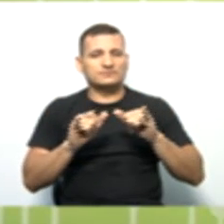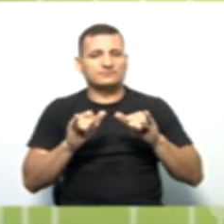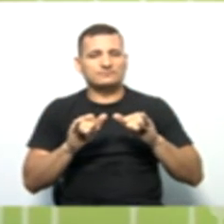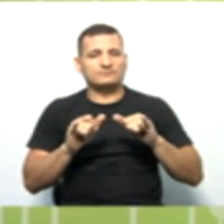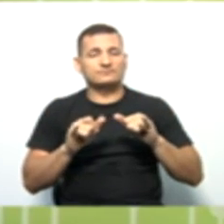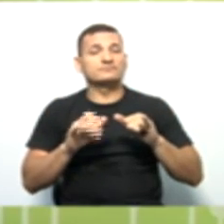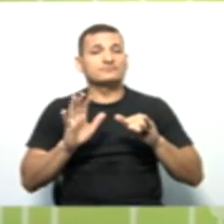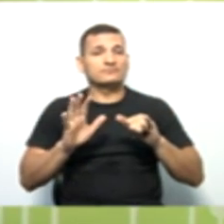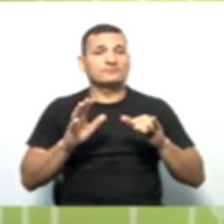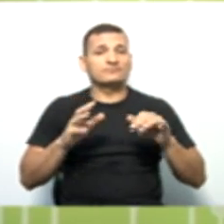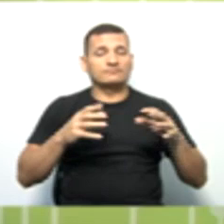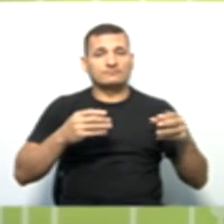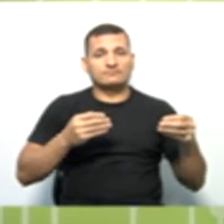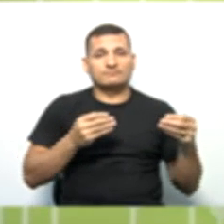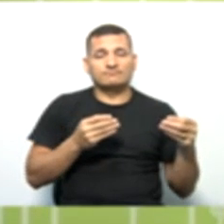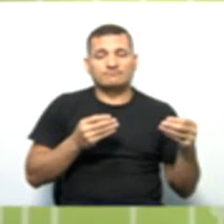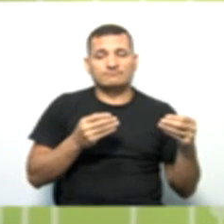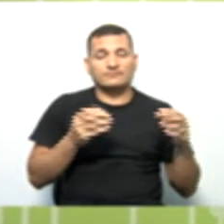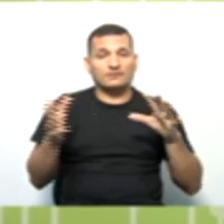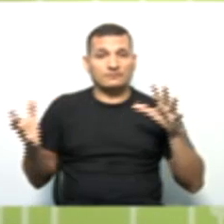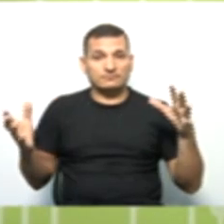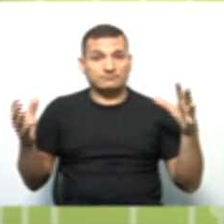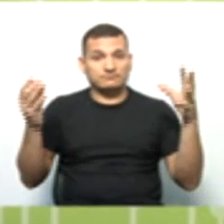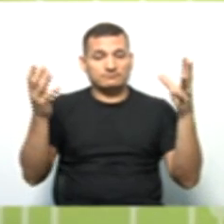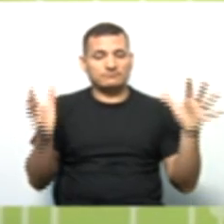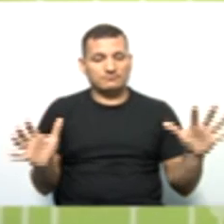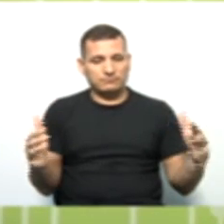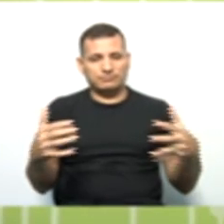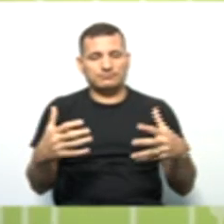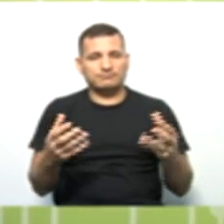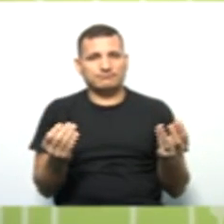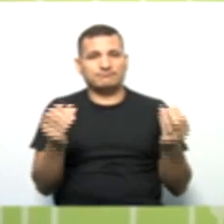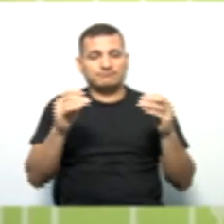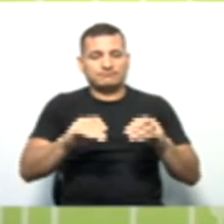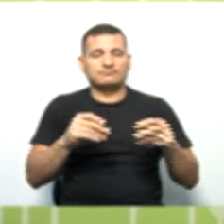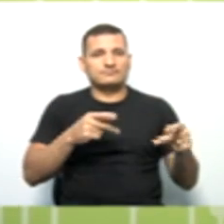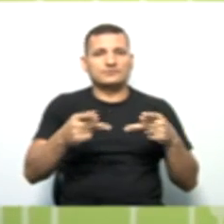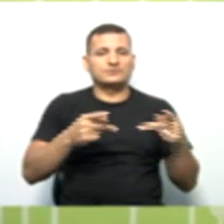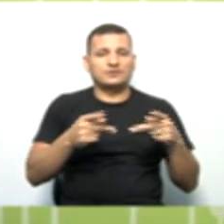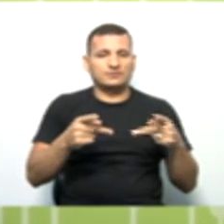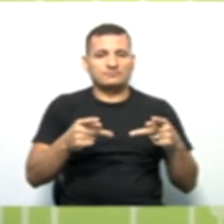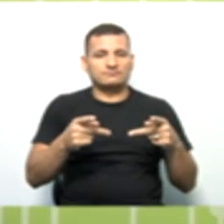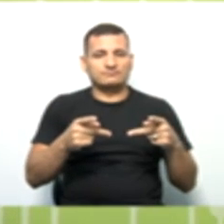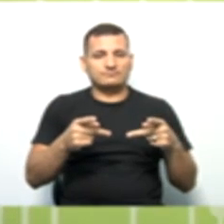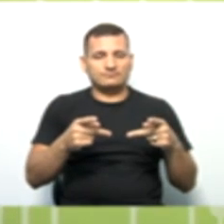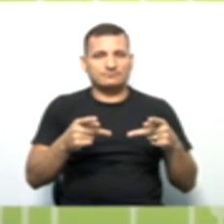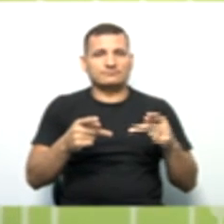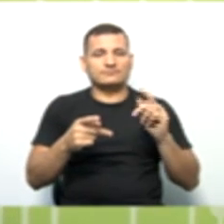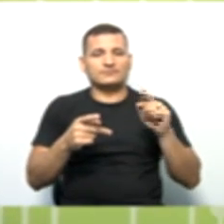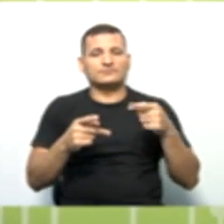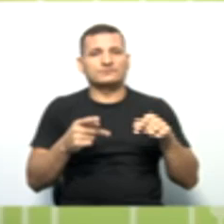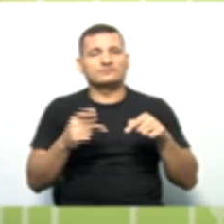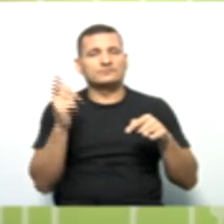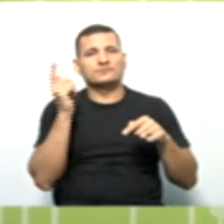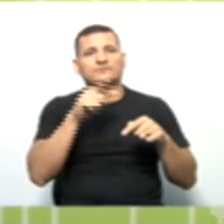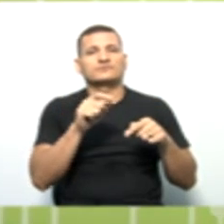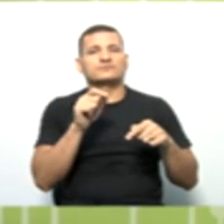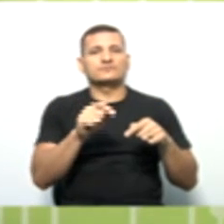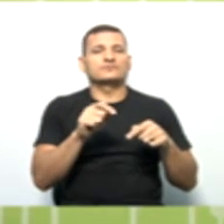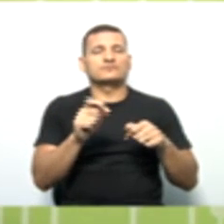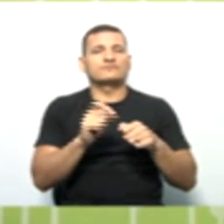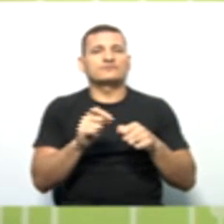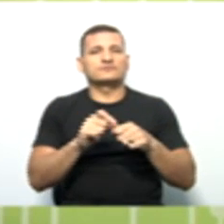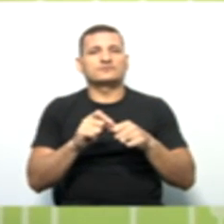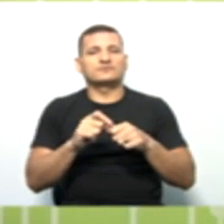Aí eu vou passar para o projeto, não é isso? E ali, daquilo que eu coloquei no papel, eu consigo extrair código-fonte de